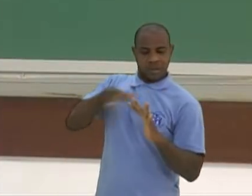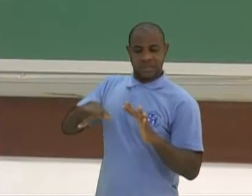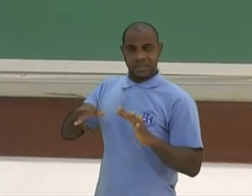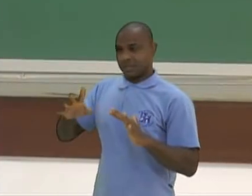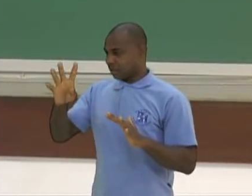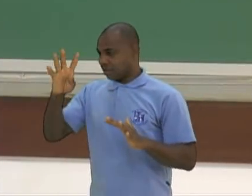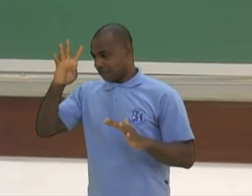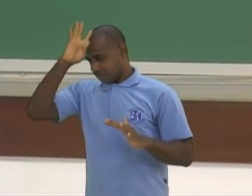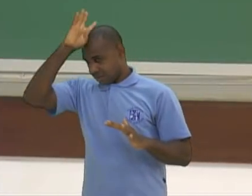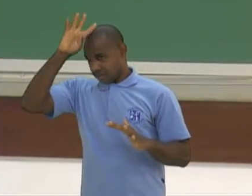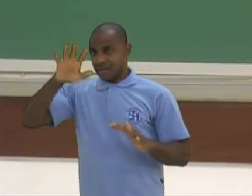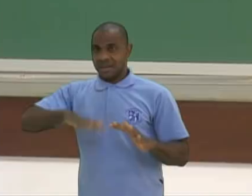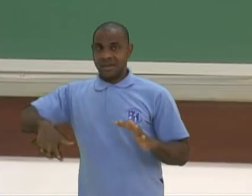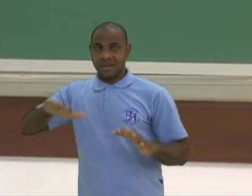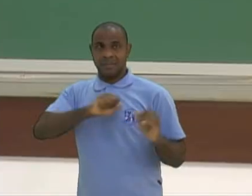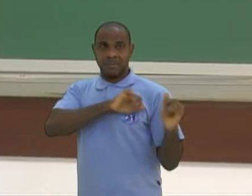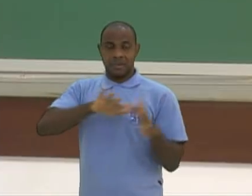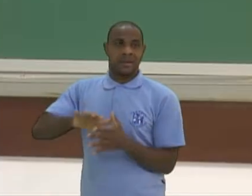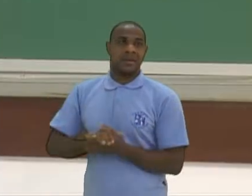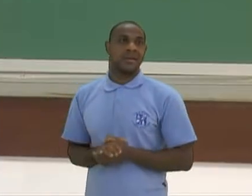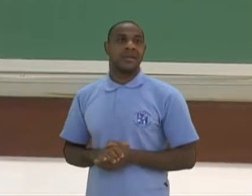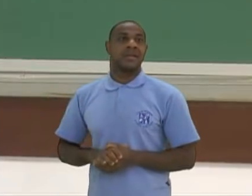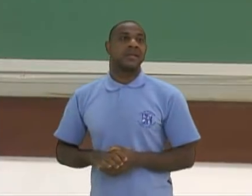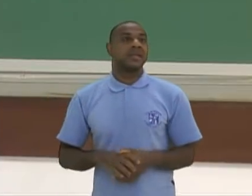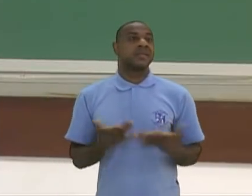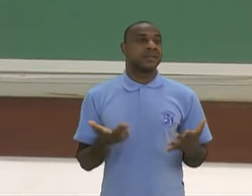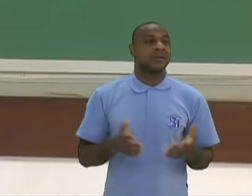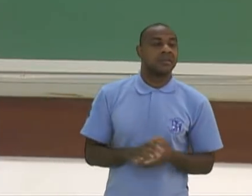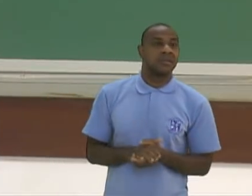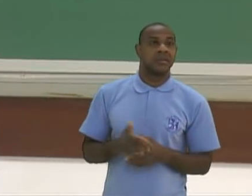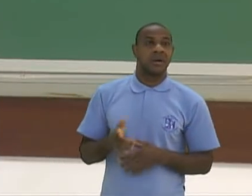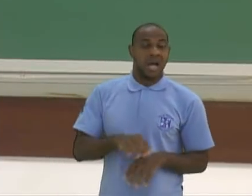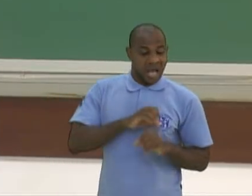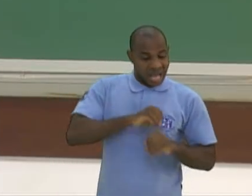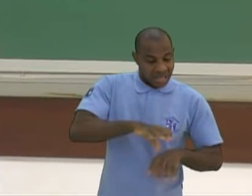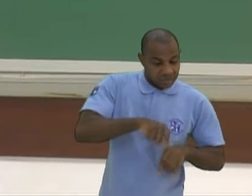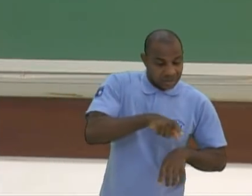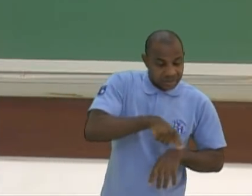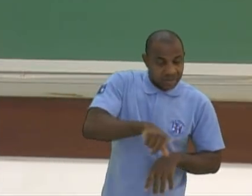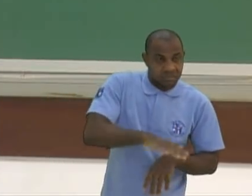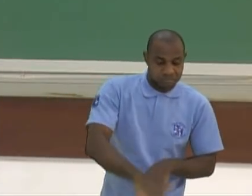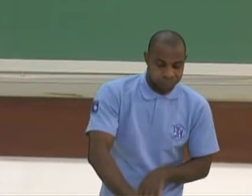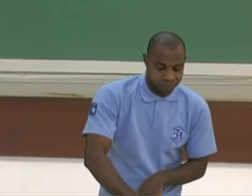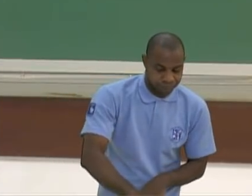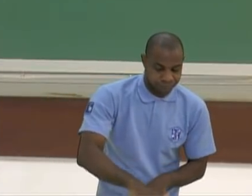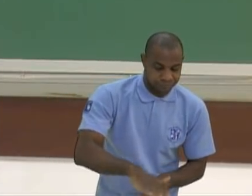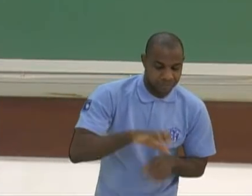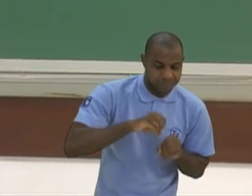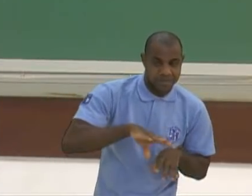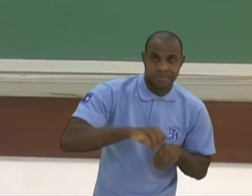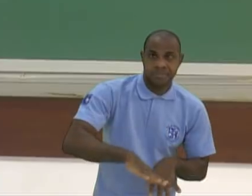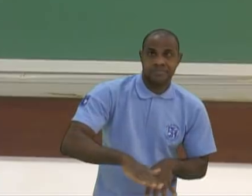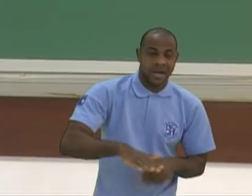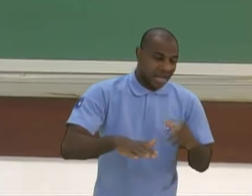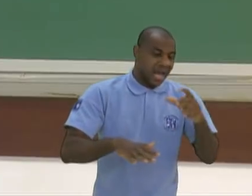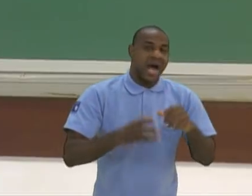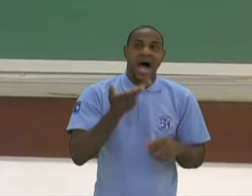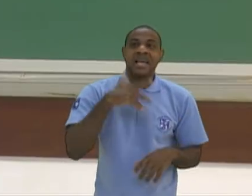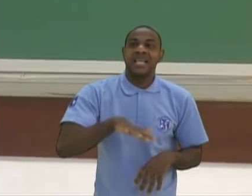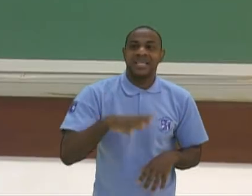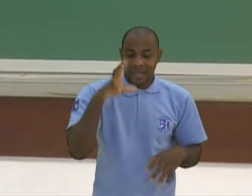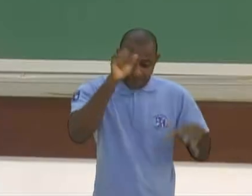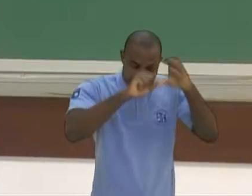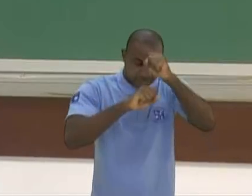O germano se preparava para a guerra desde pequeno. A educação germana era voltada para a guerra. Desde pequeno, a criança aprendia a ser um